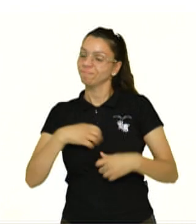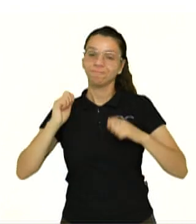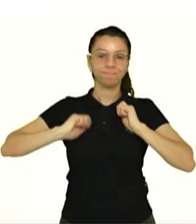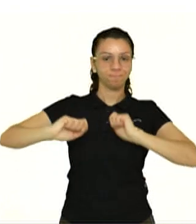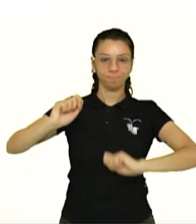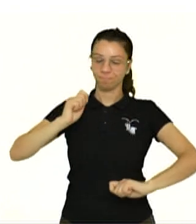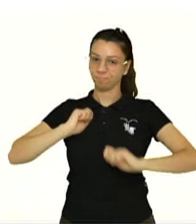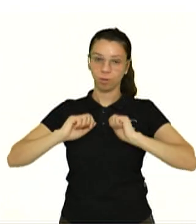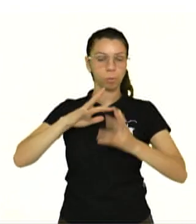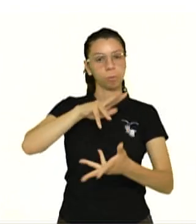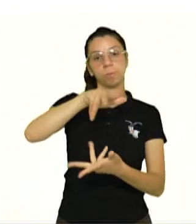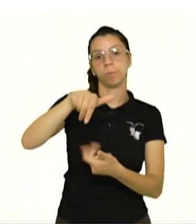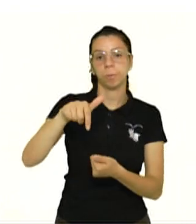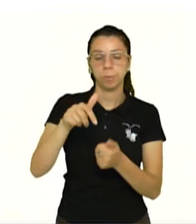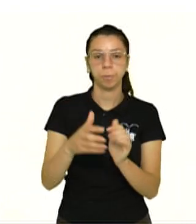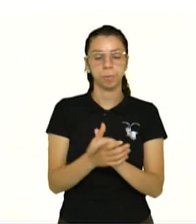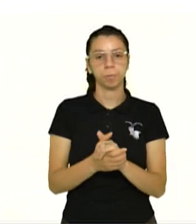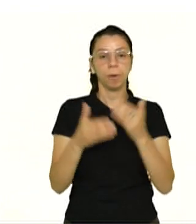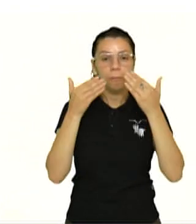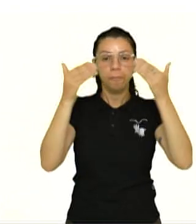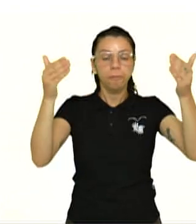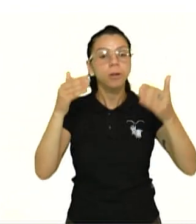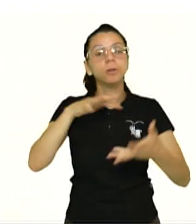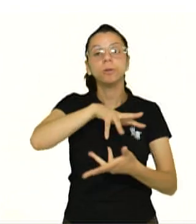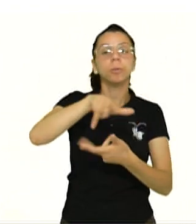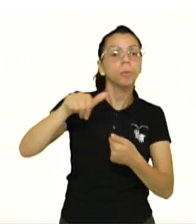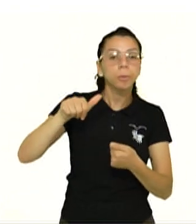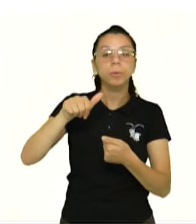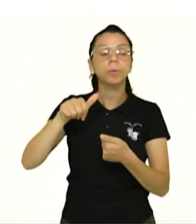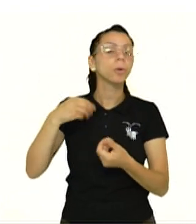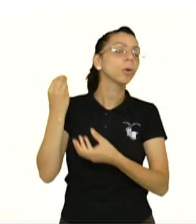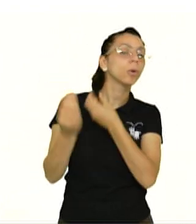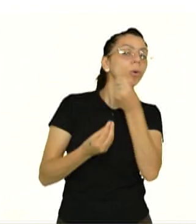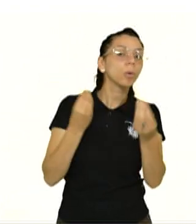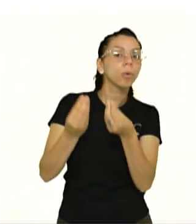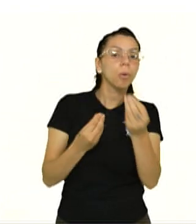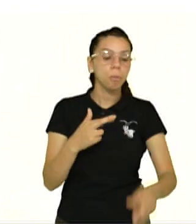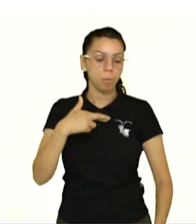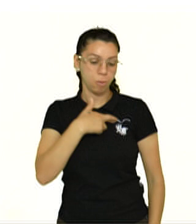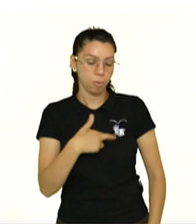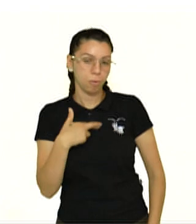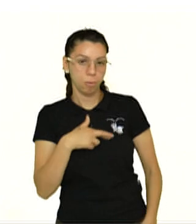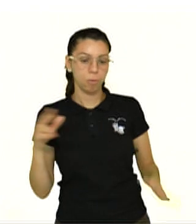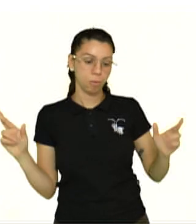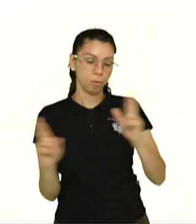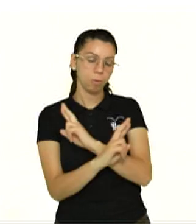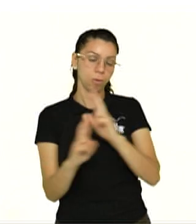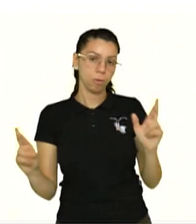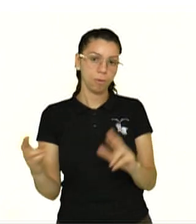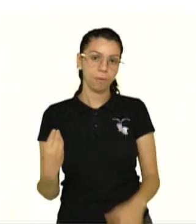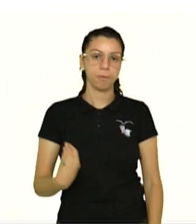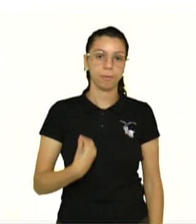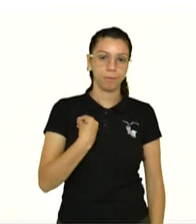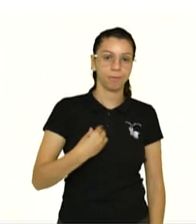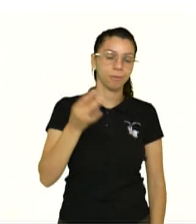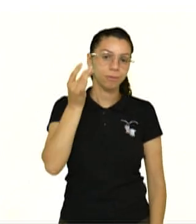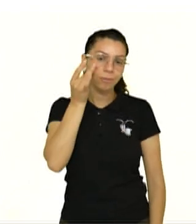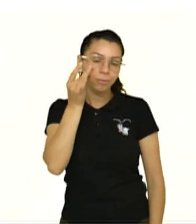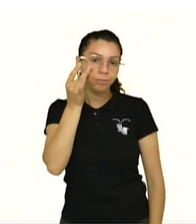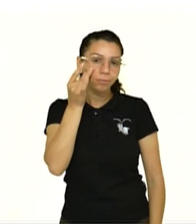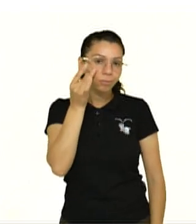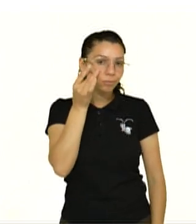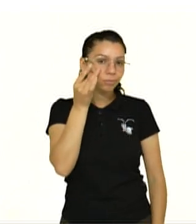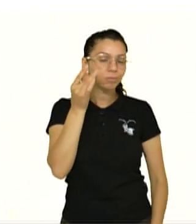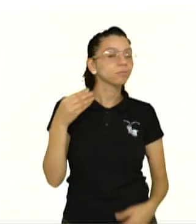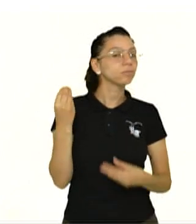mundo. Agora, outra questão aqui, de que modo o romantismo se relaciona ao existencialismo? Será que você consegue